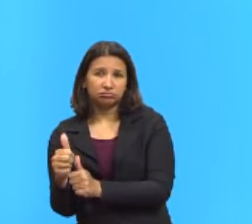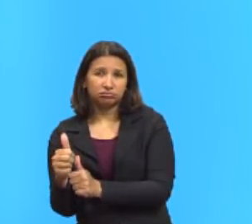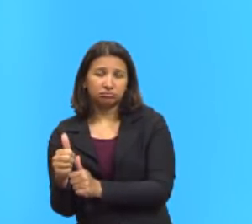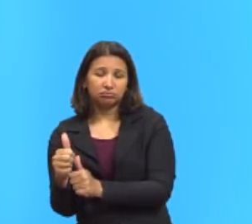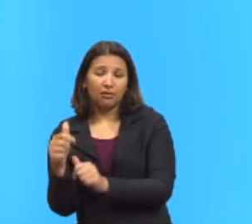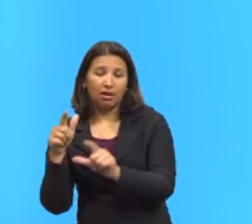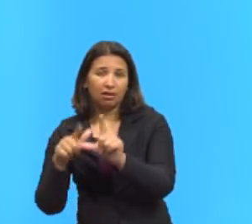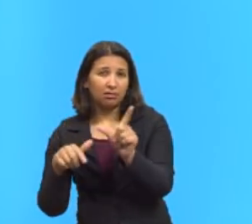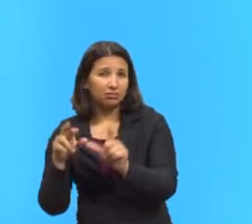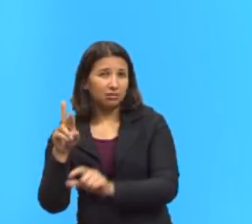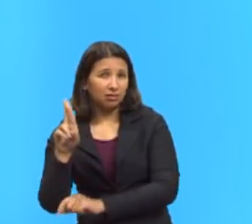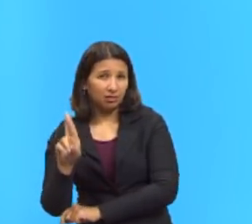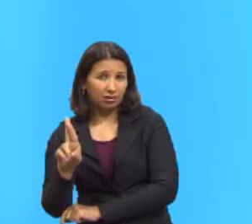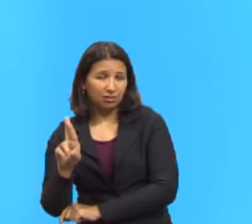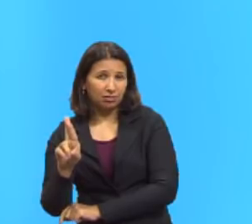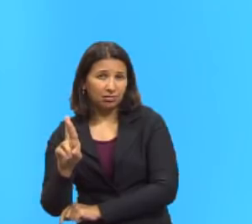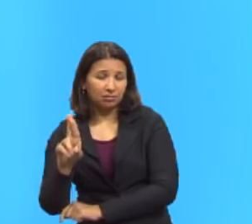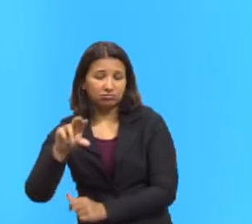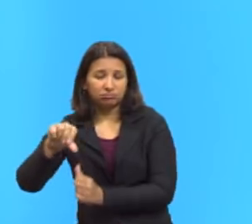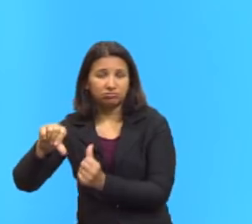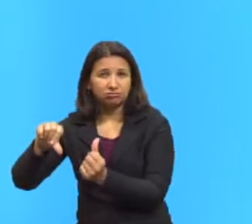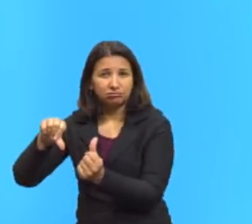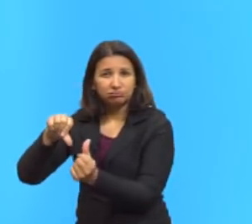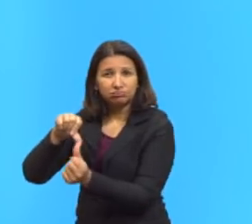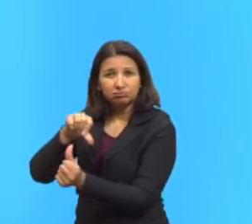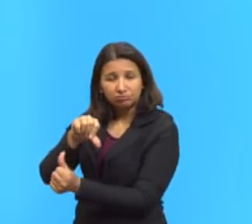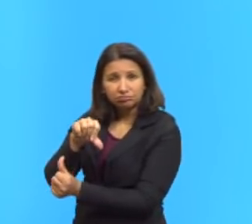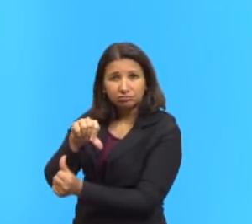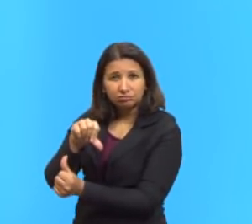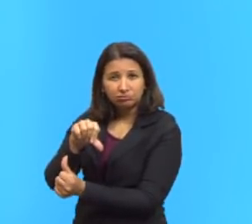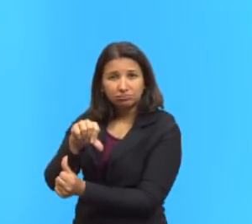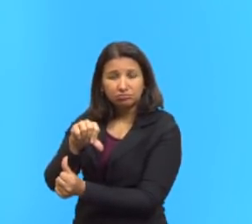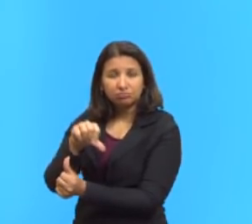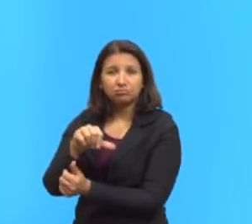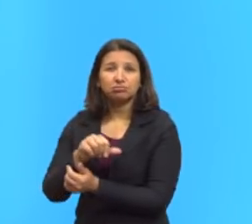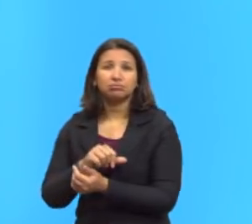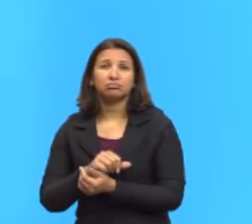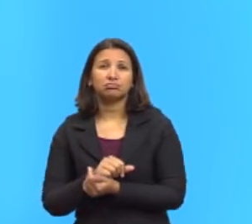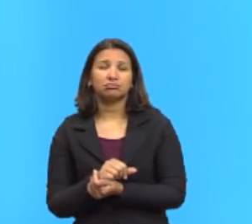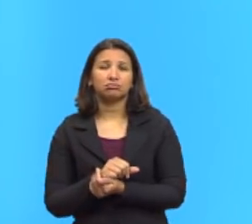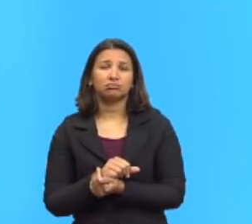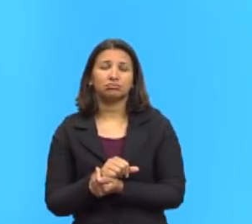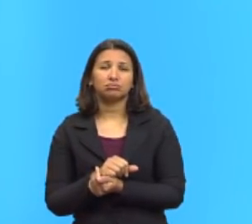está invertida horizontalmente, ela está